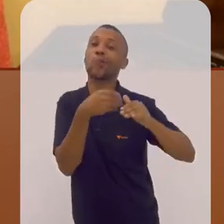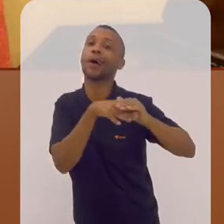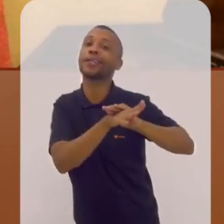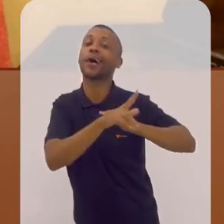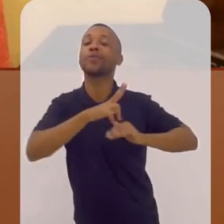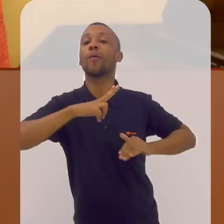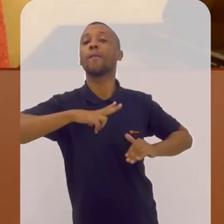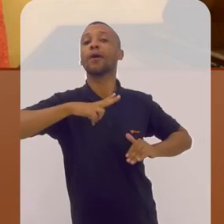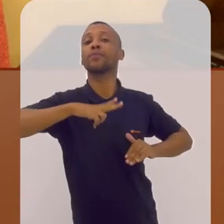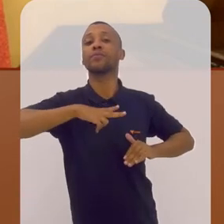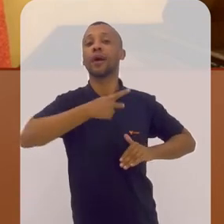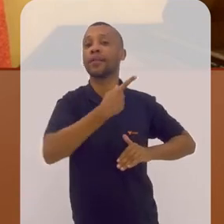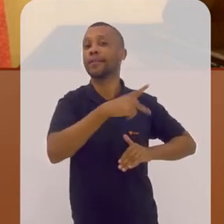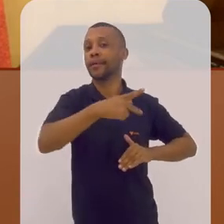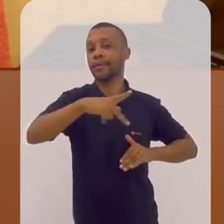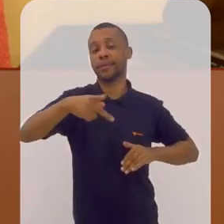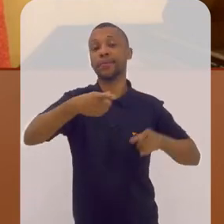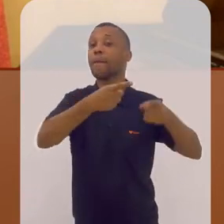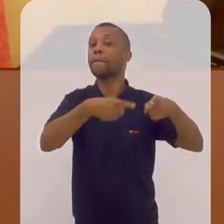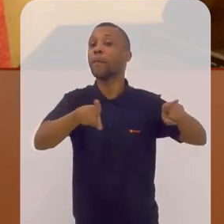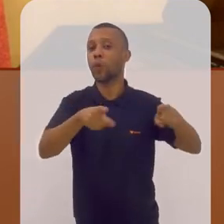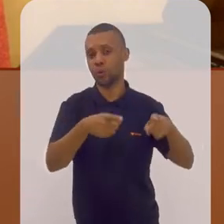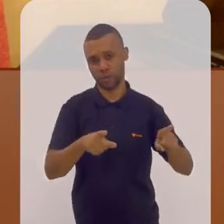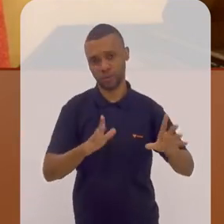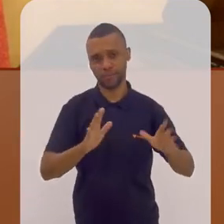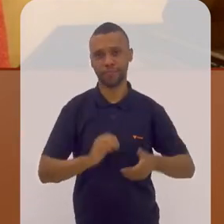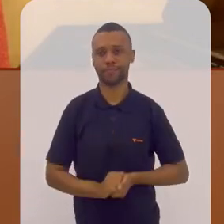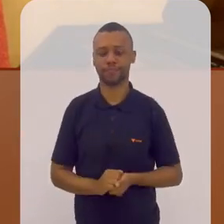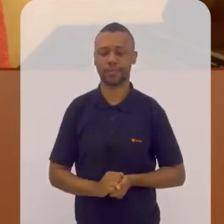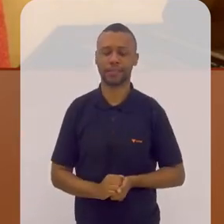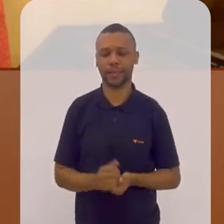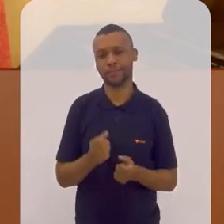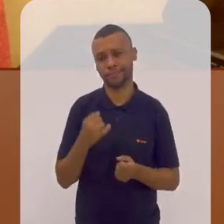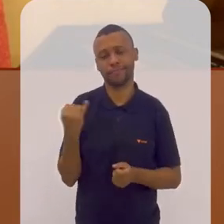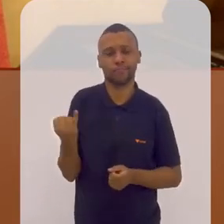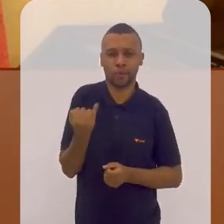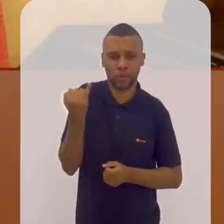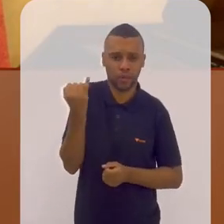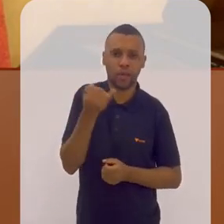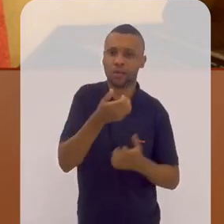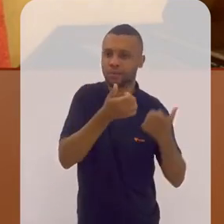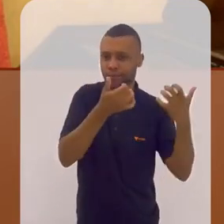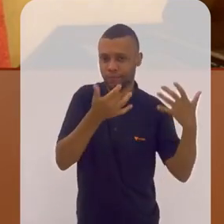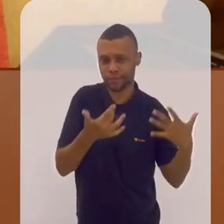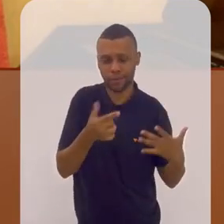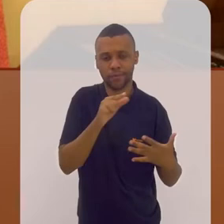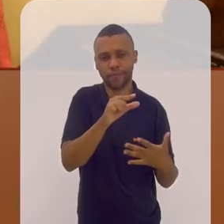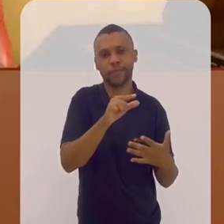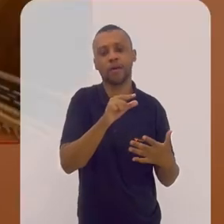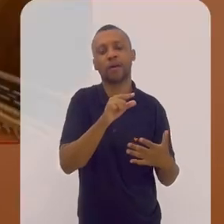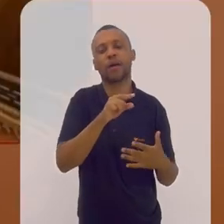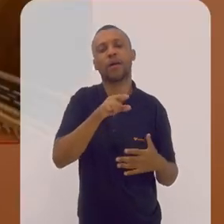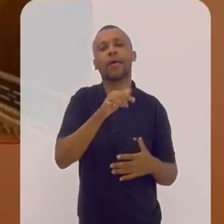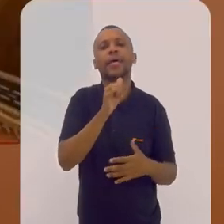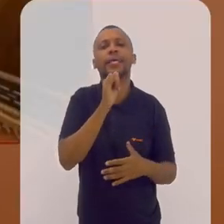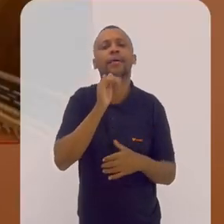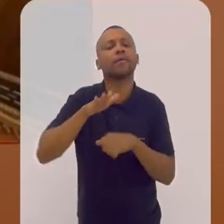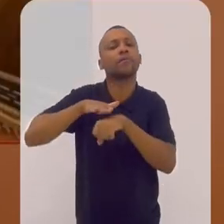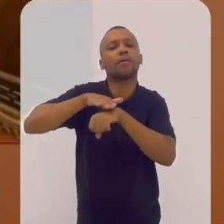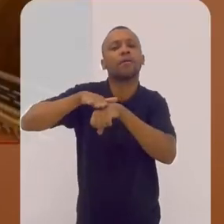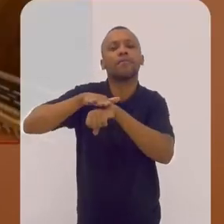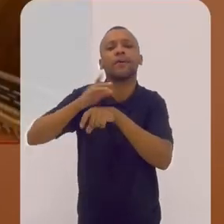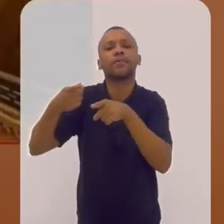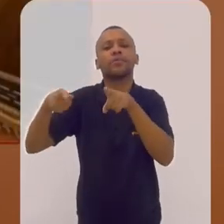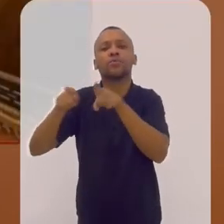que é guardado pessoal desses compositores, desses músicos. Sem dúvida, esse exemplo